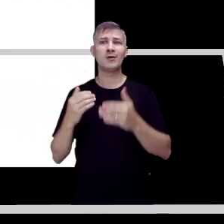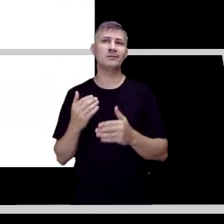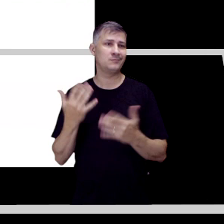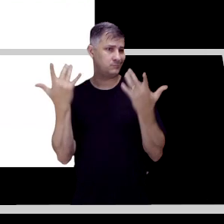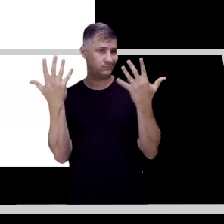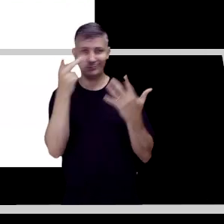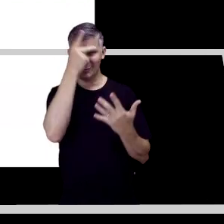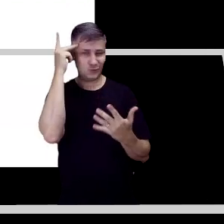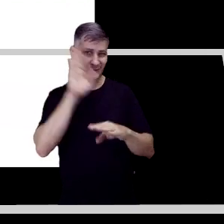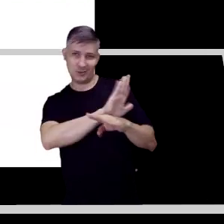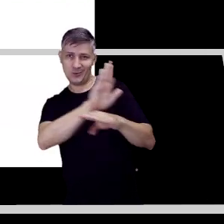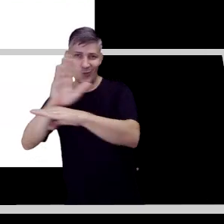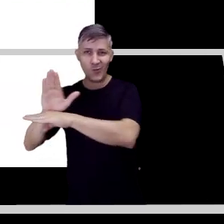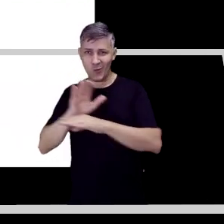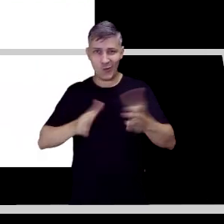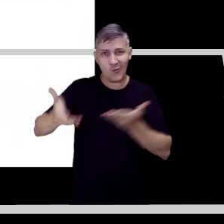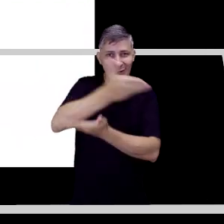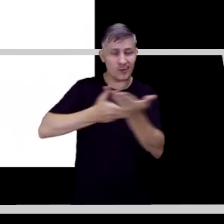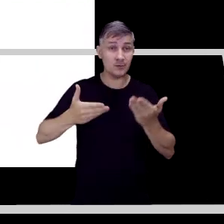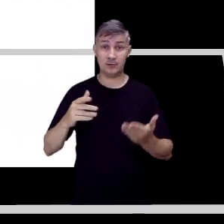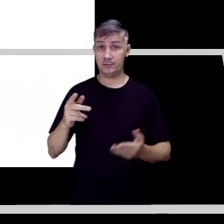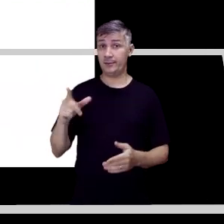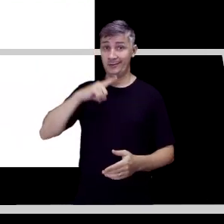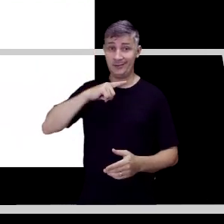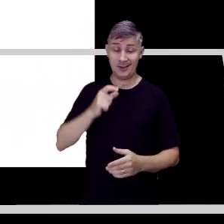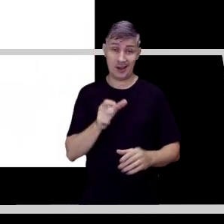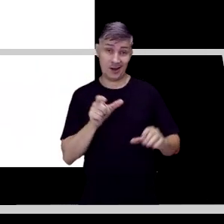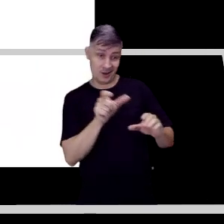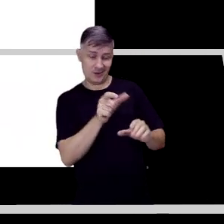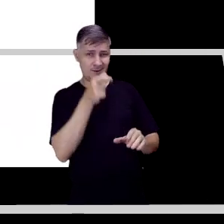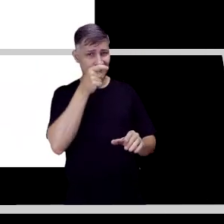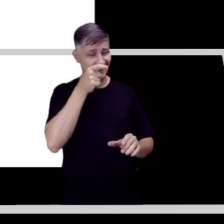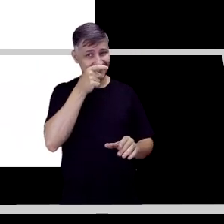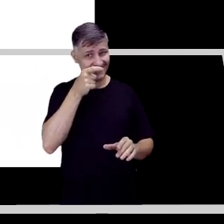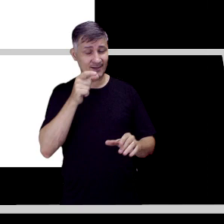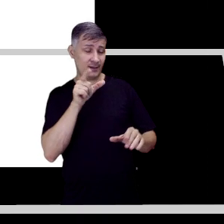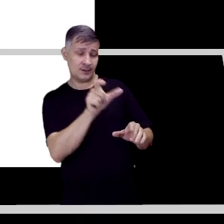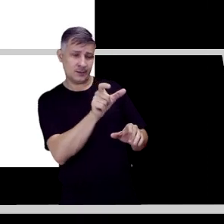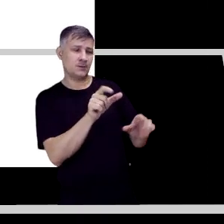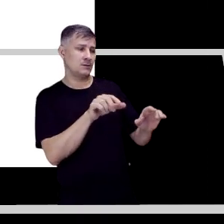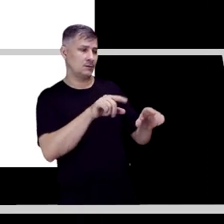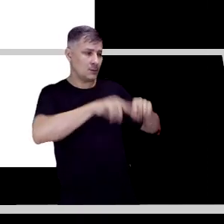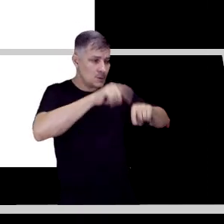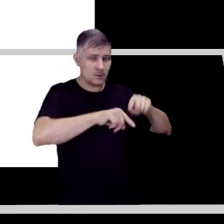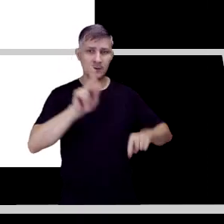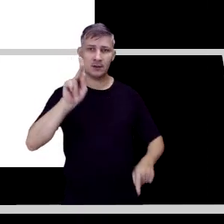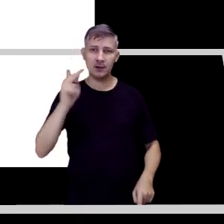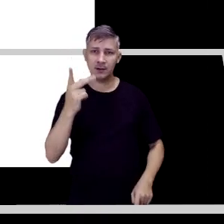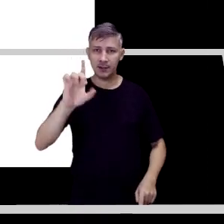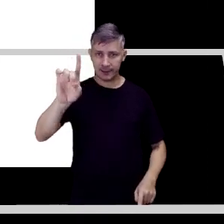de tanto tempo por tantas mãos. Então, a gente pegou, assim, nossos HDs externos e servidores e coisas aqui, e